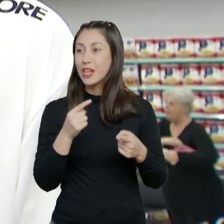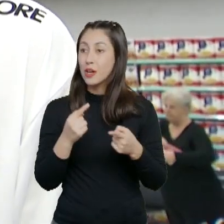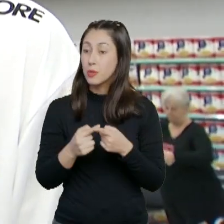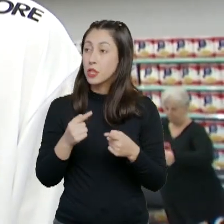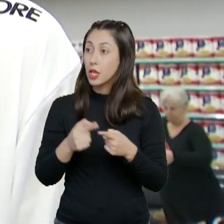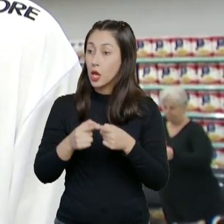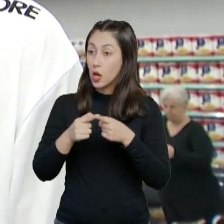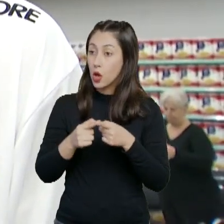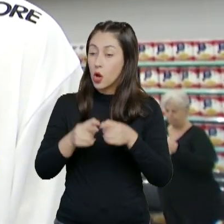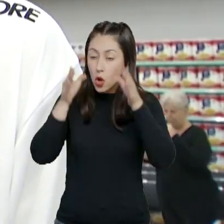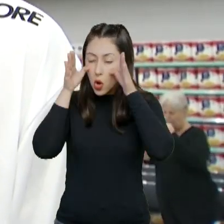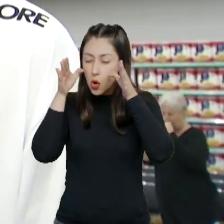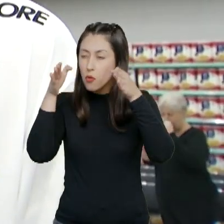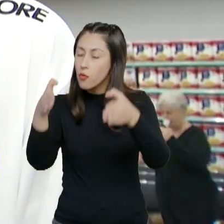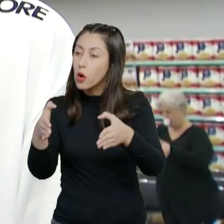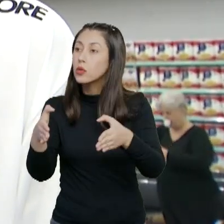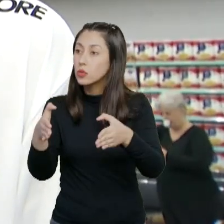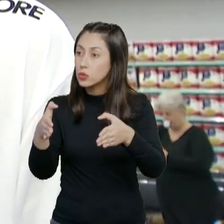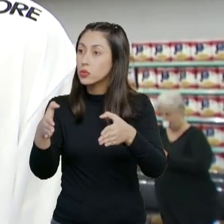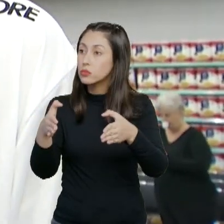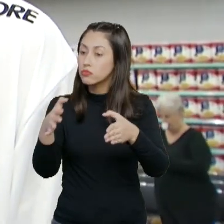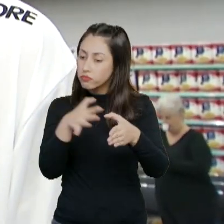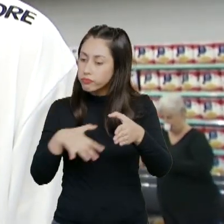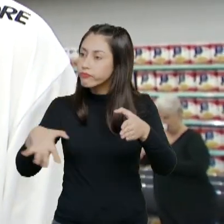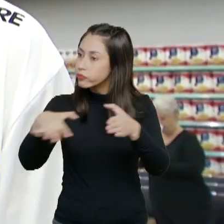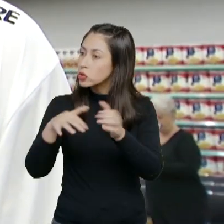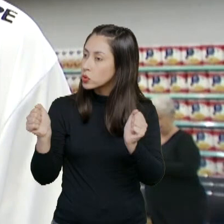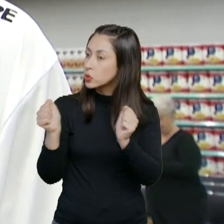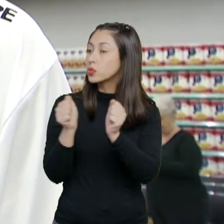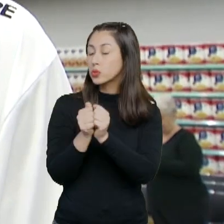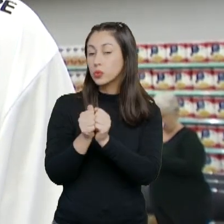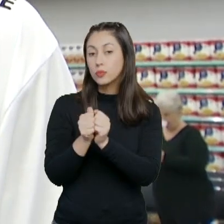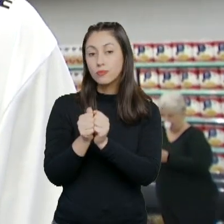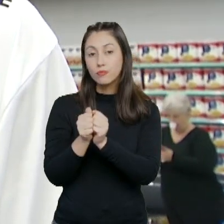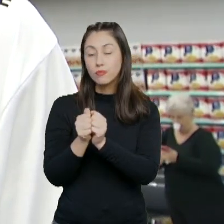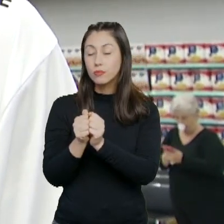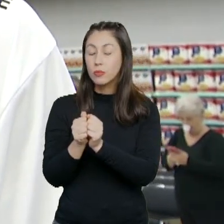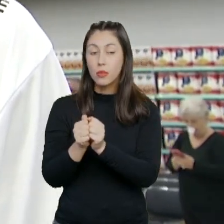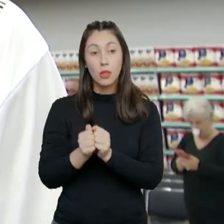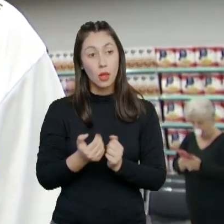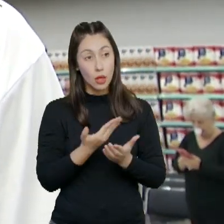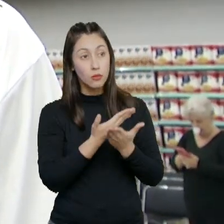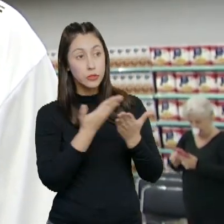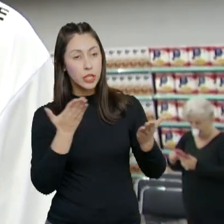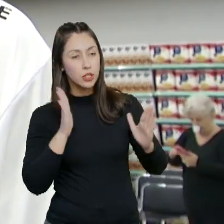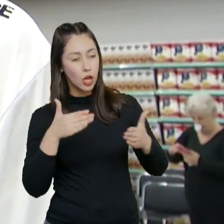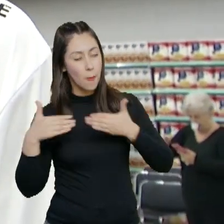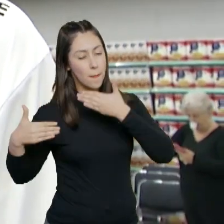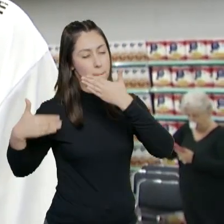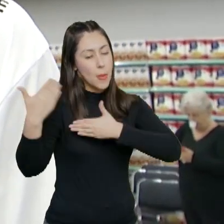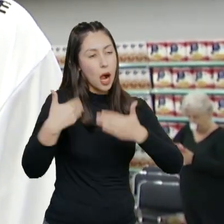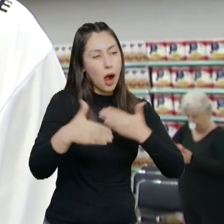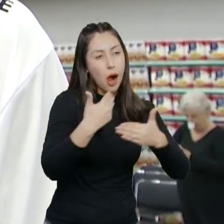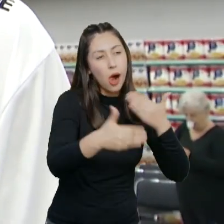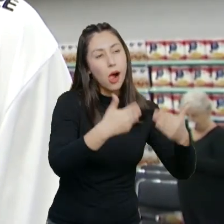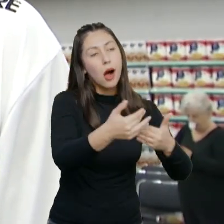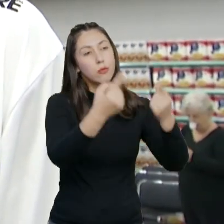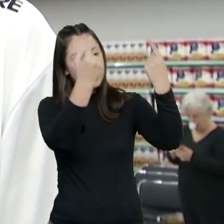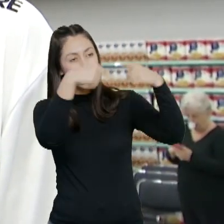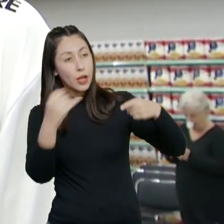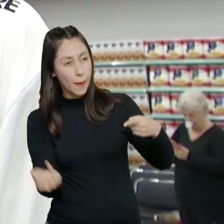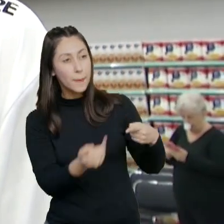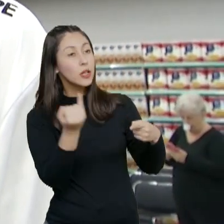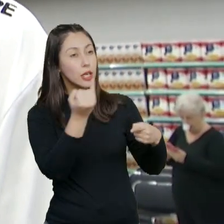principal foco para manter o desempenho e ir bem nessa segunda etapa. E vocês vêm embalados aí de um título dos Jogos Regionais, que é um torneio importante também. Isso